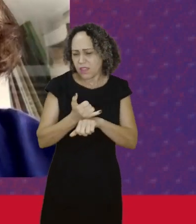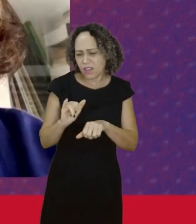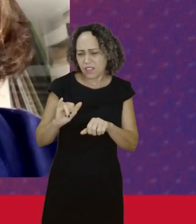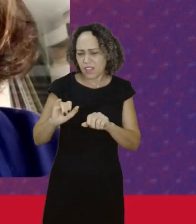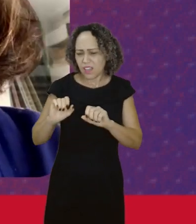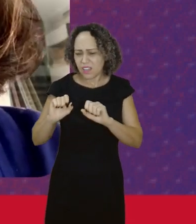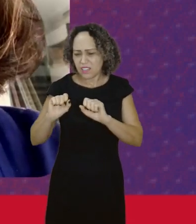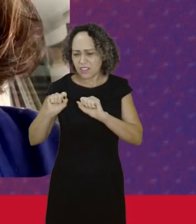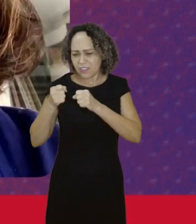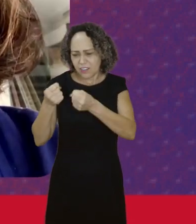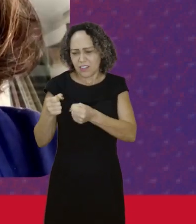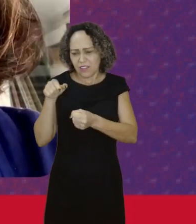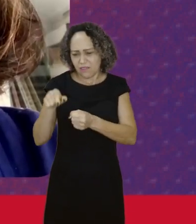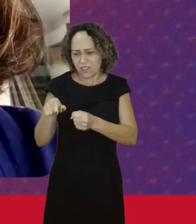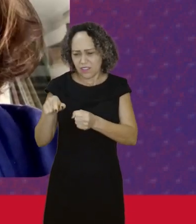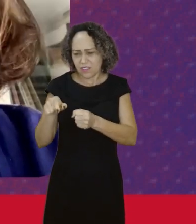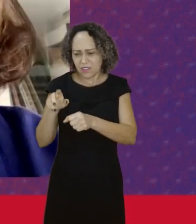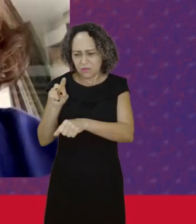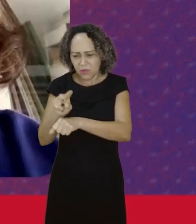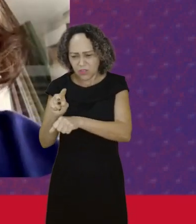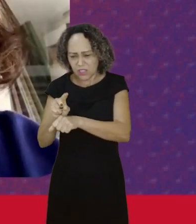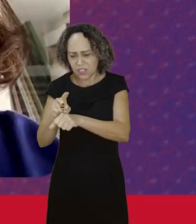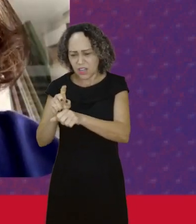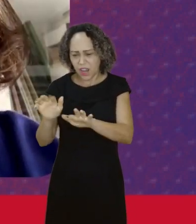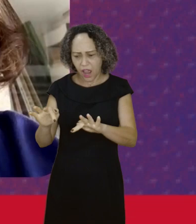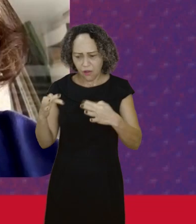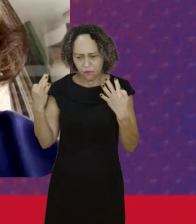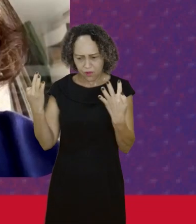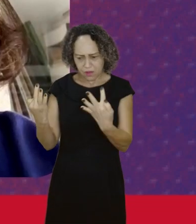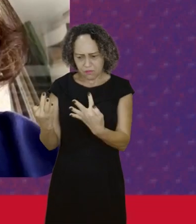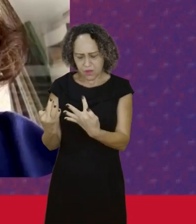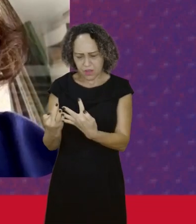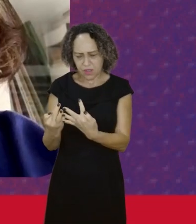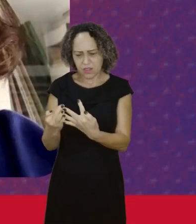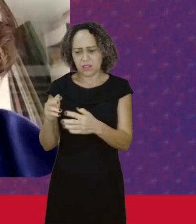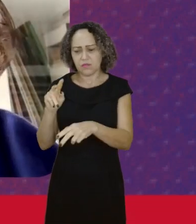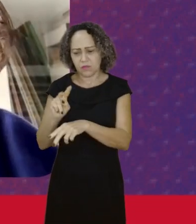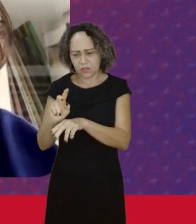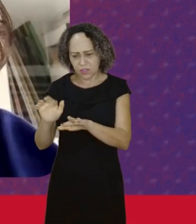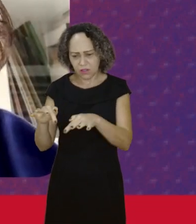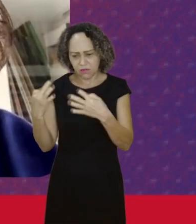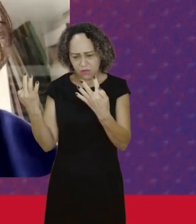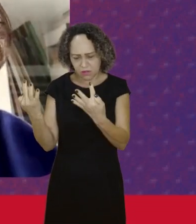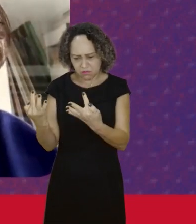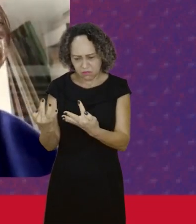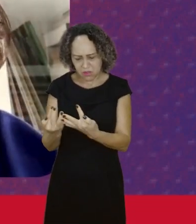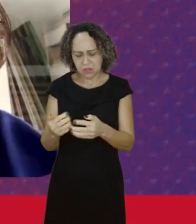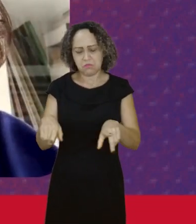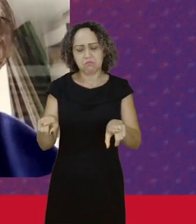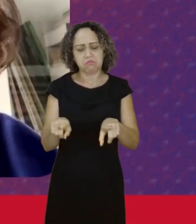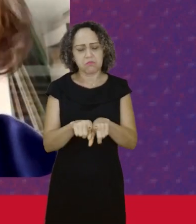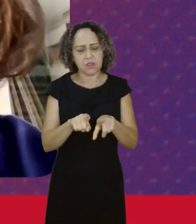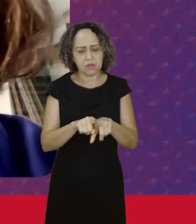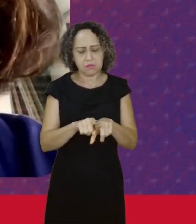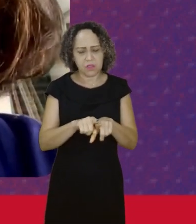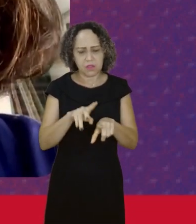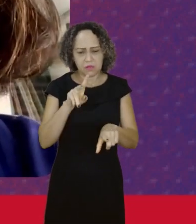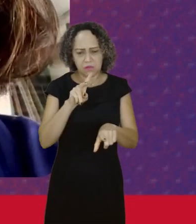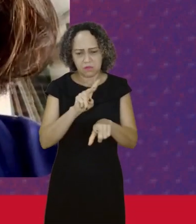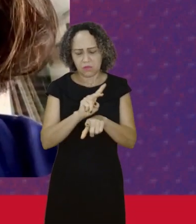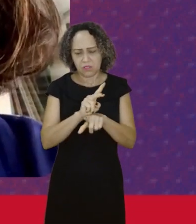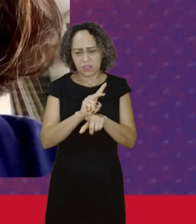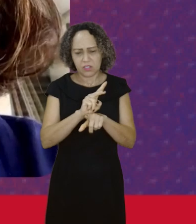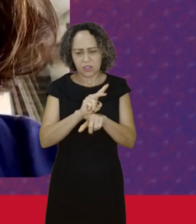da família e defesa de uma sociedade